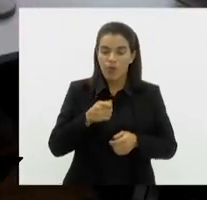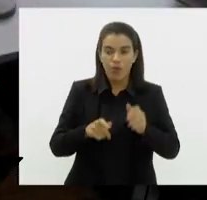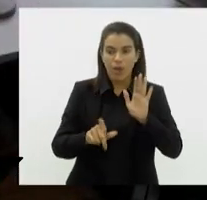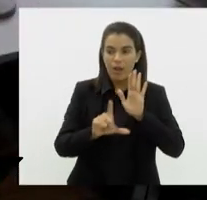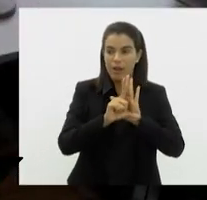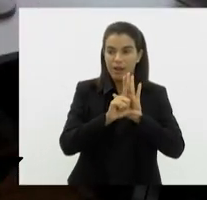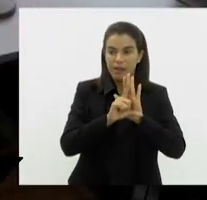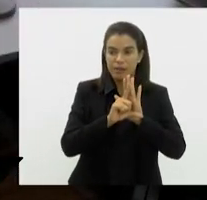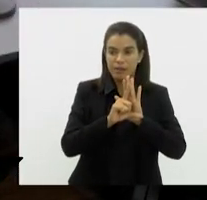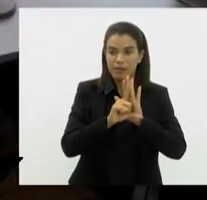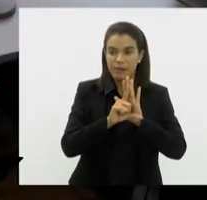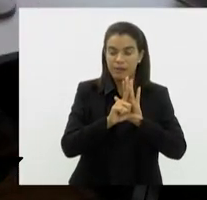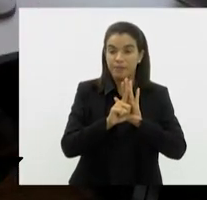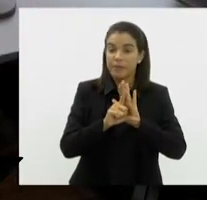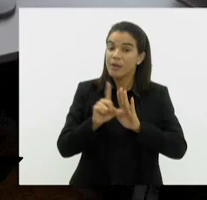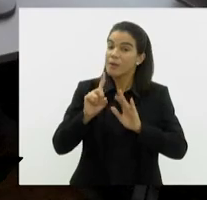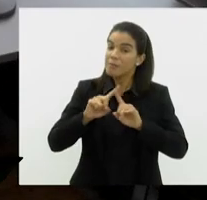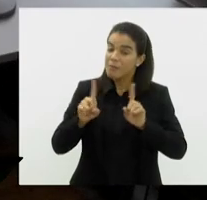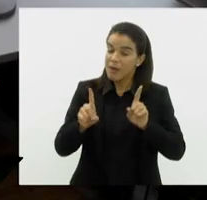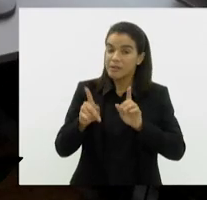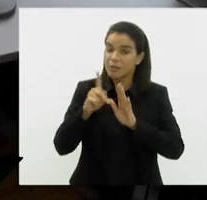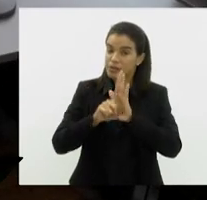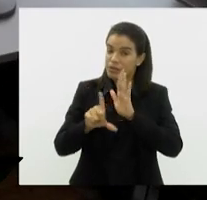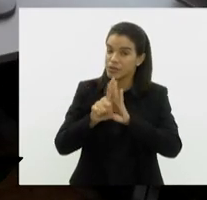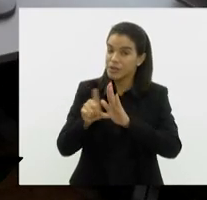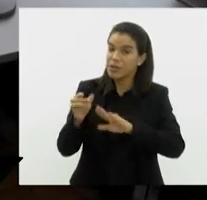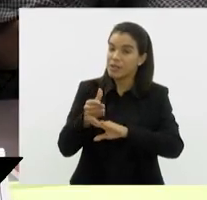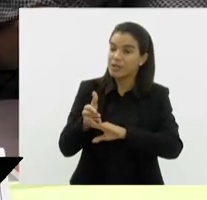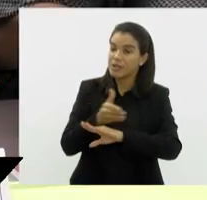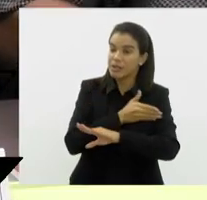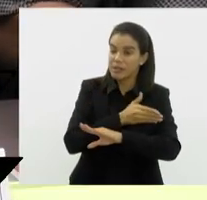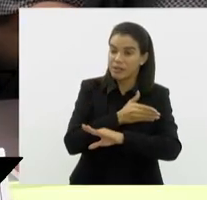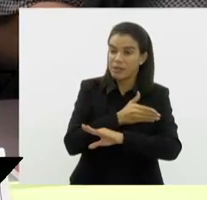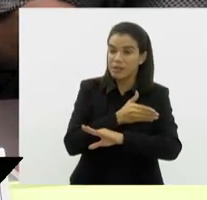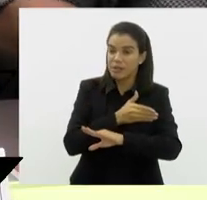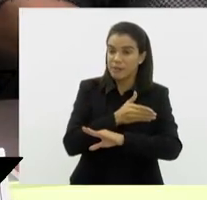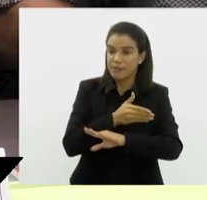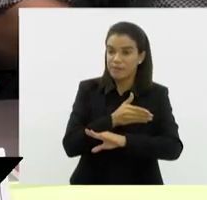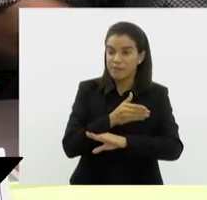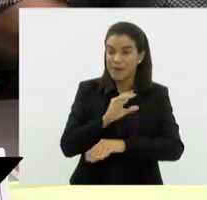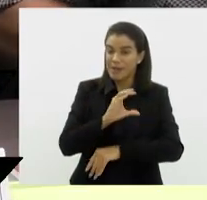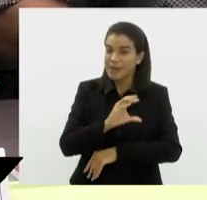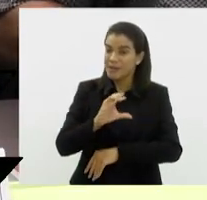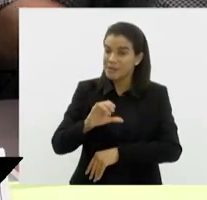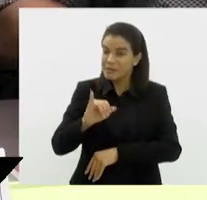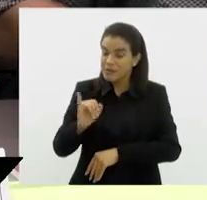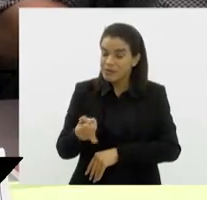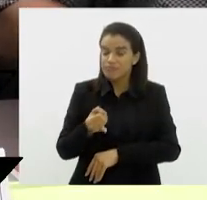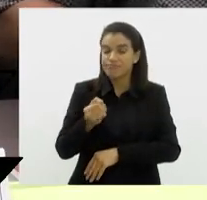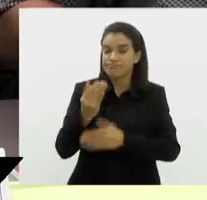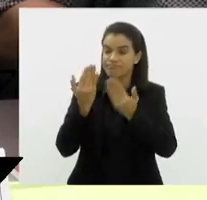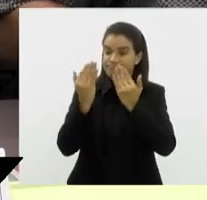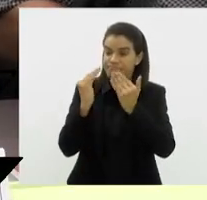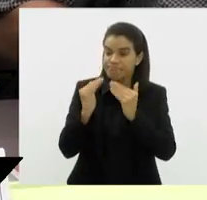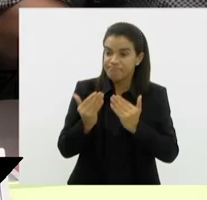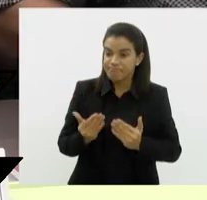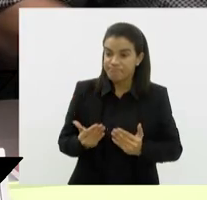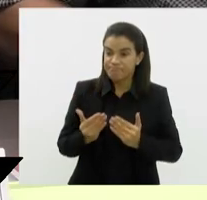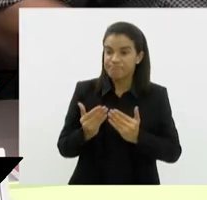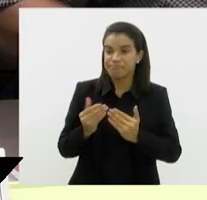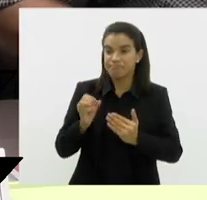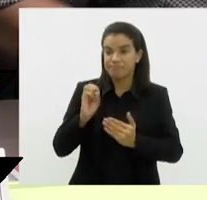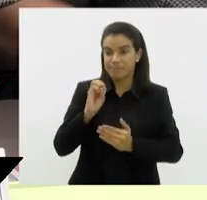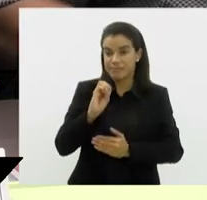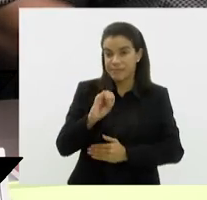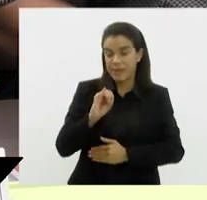mas como é anterior, eu vou pedir é a anexação, para a CCJ avaliar se esse projeto